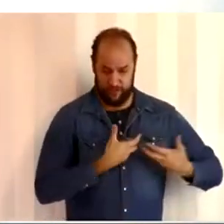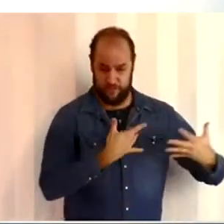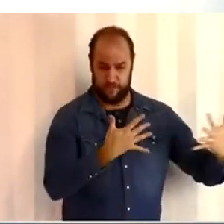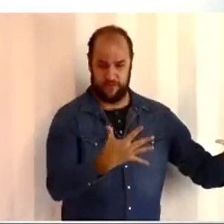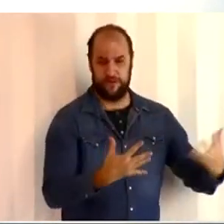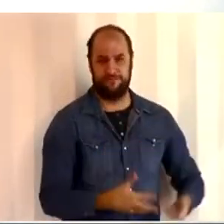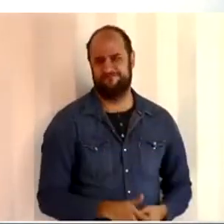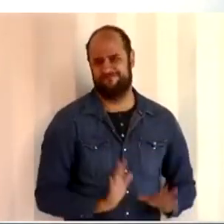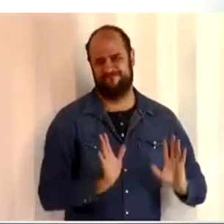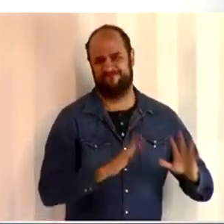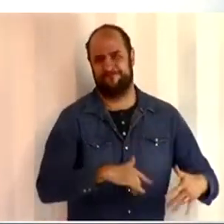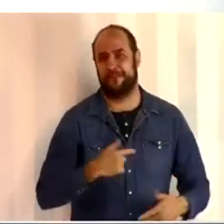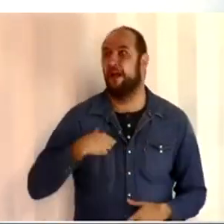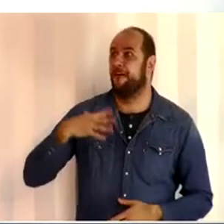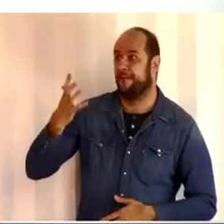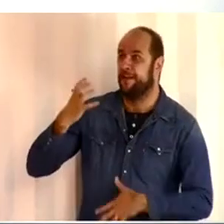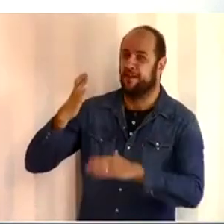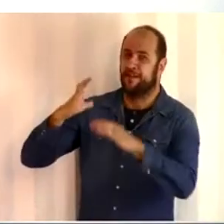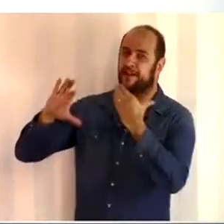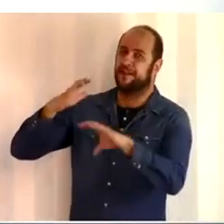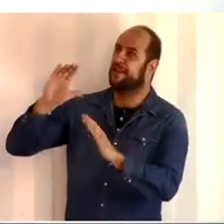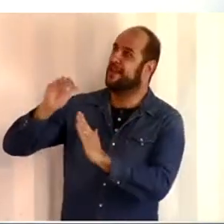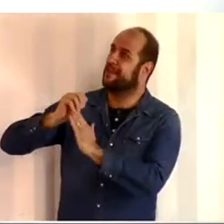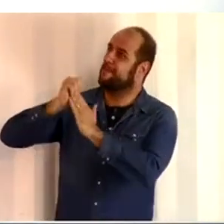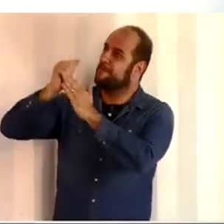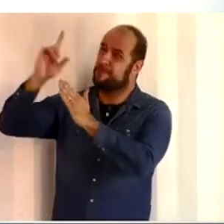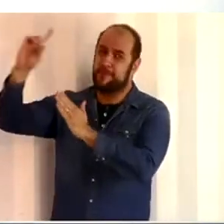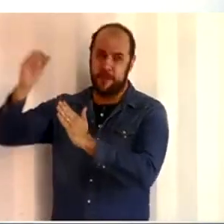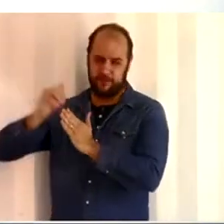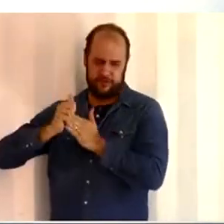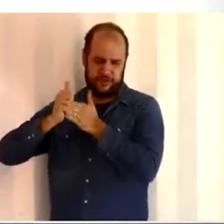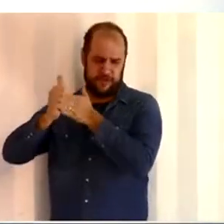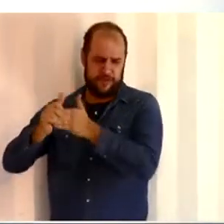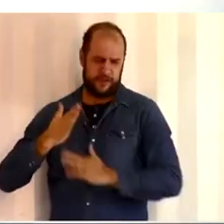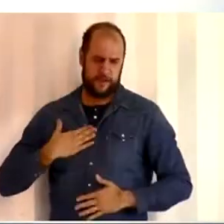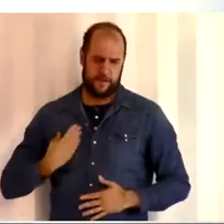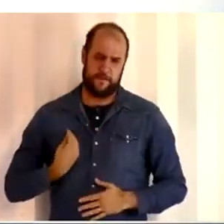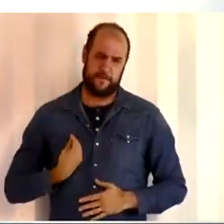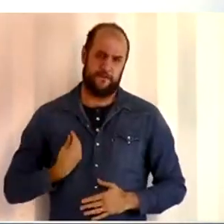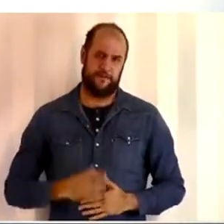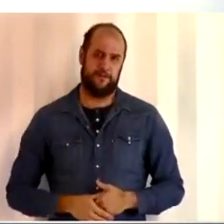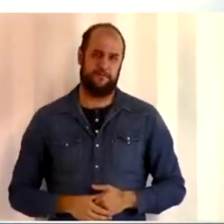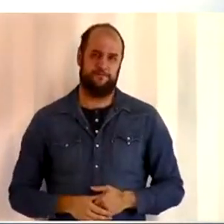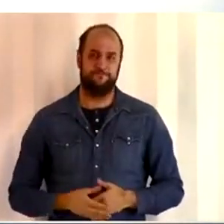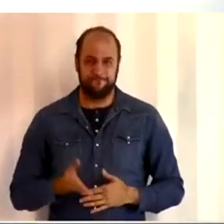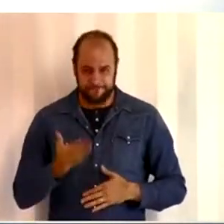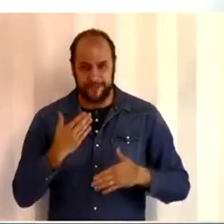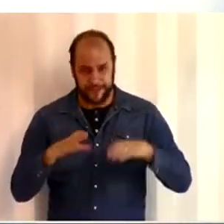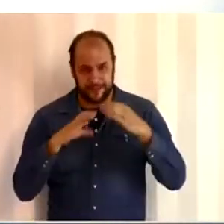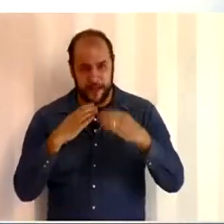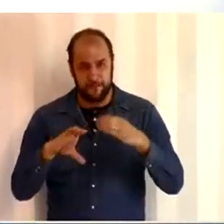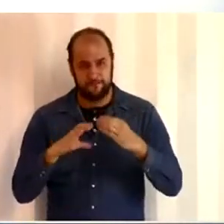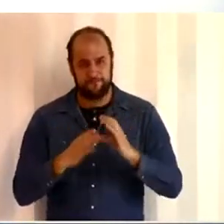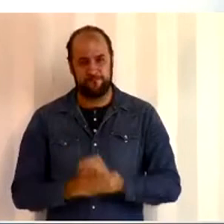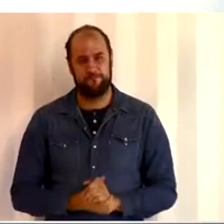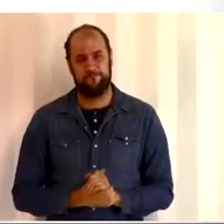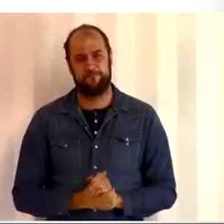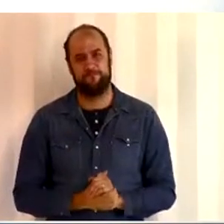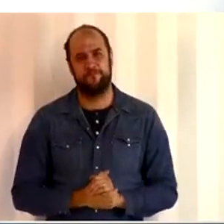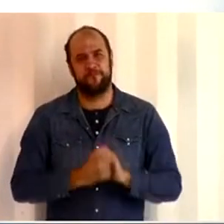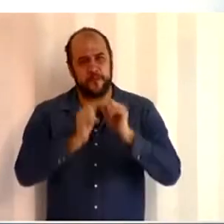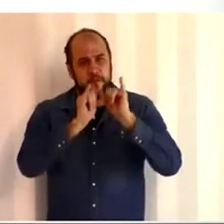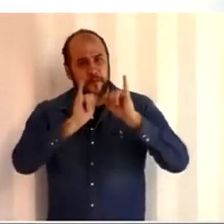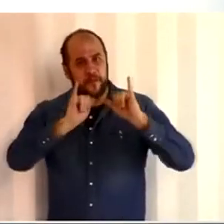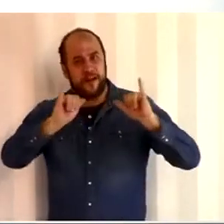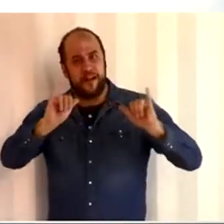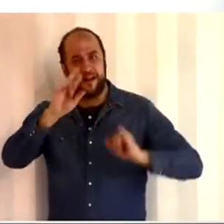prefiro cantar: as tuas mãos dirigem o meu destino. Vamos cantar esse hino? Vamos